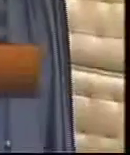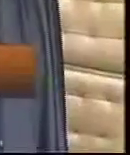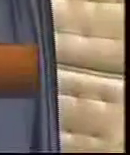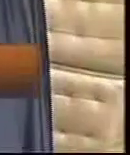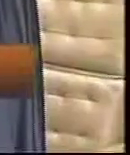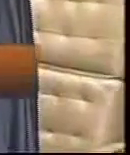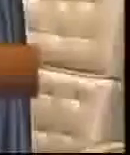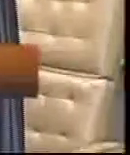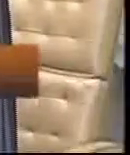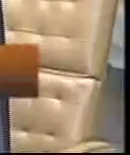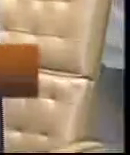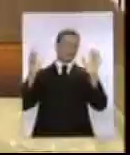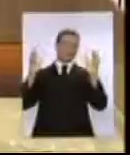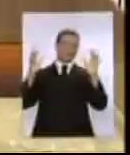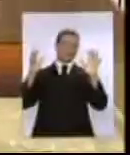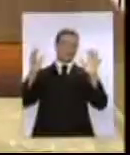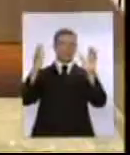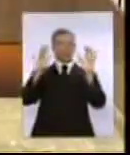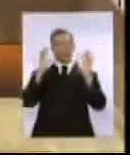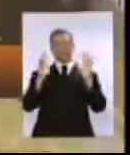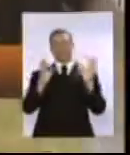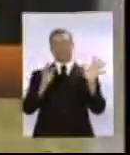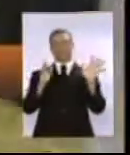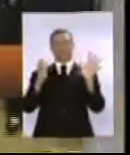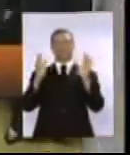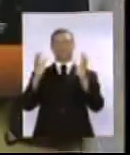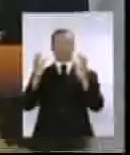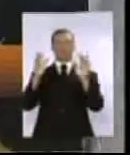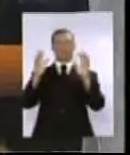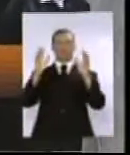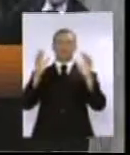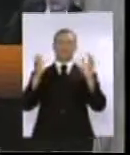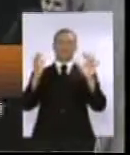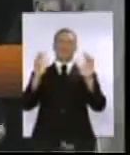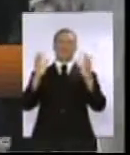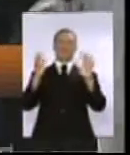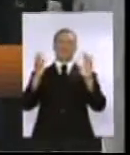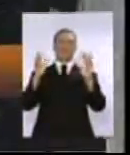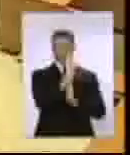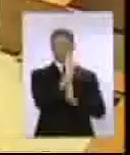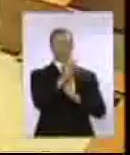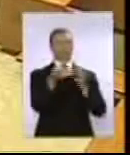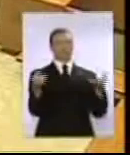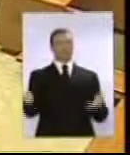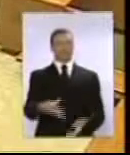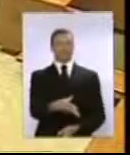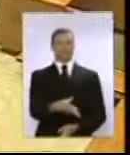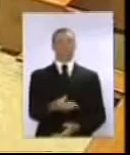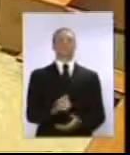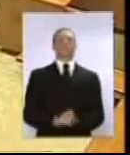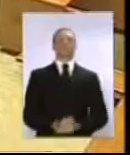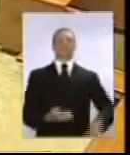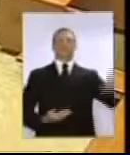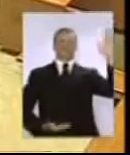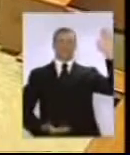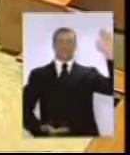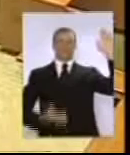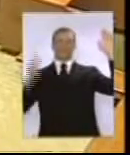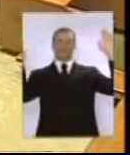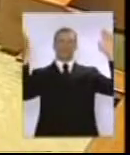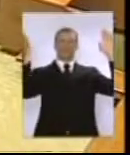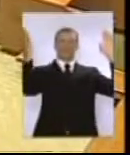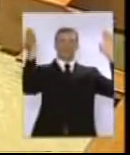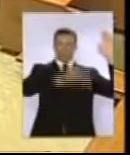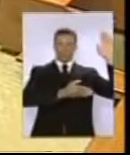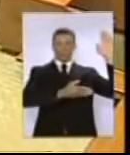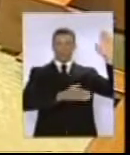de diversas autoridades, o ministro Teori Zavascki prestou o compromisso de posse. Prometo bem e fielmente